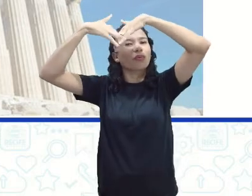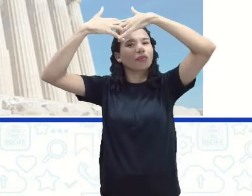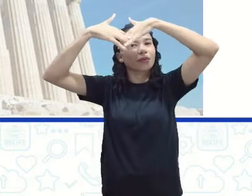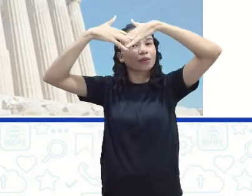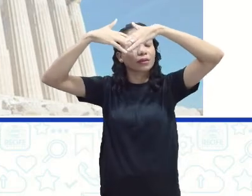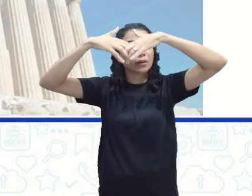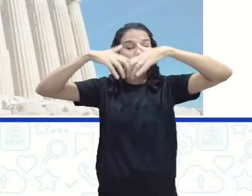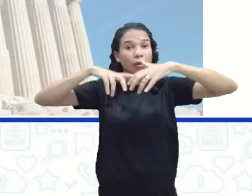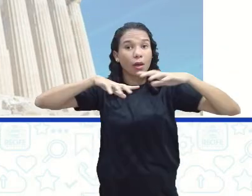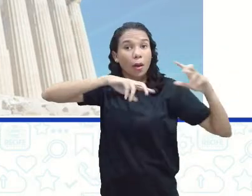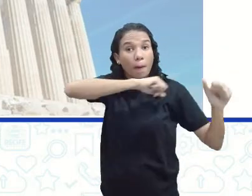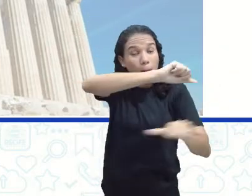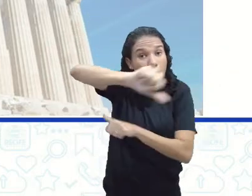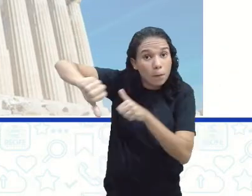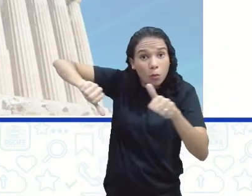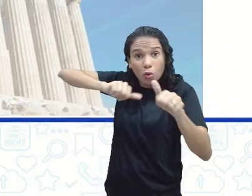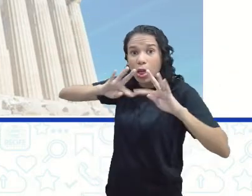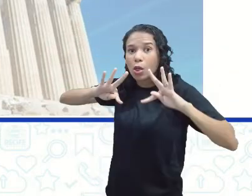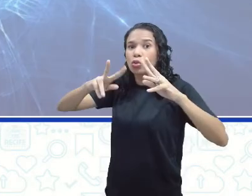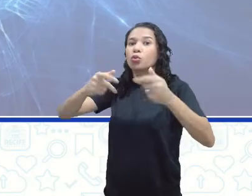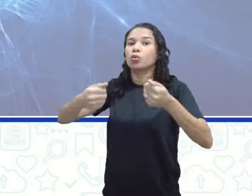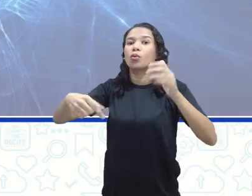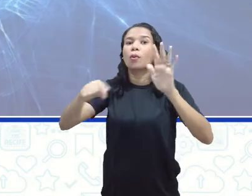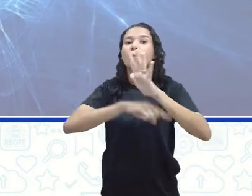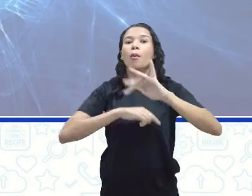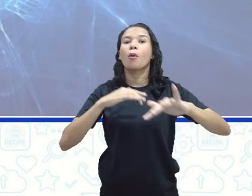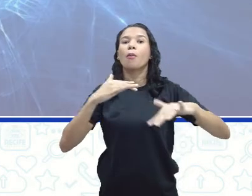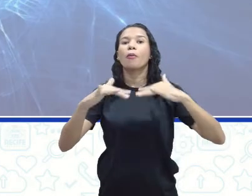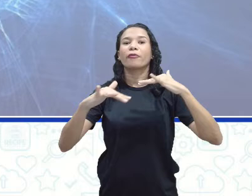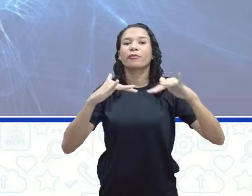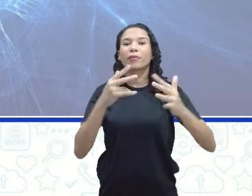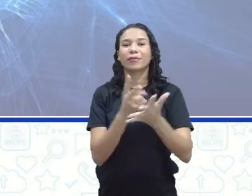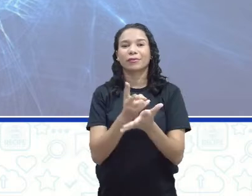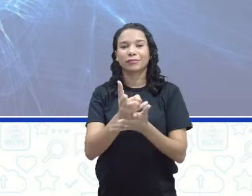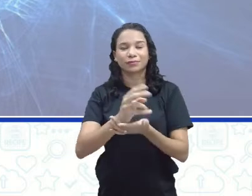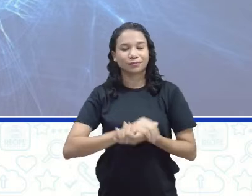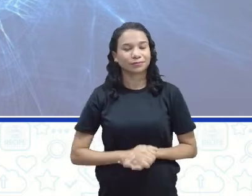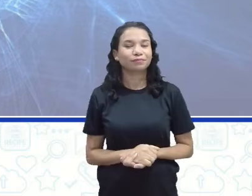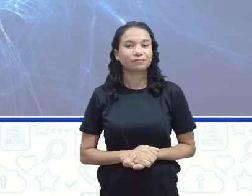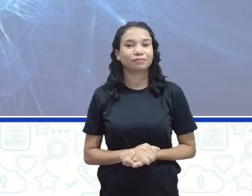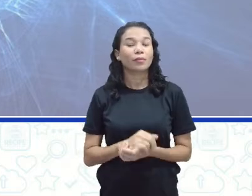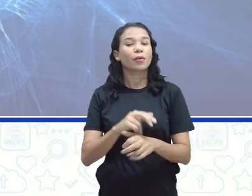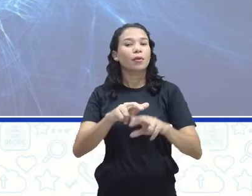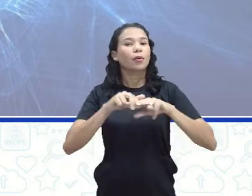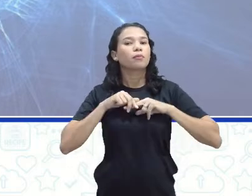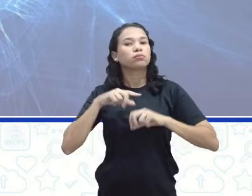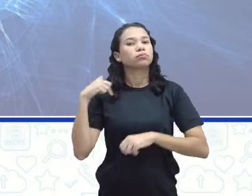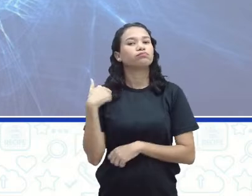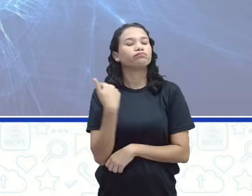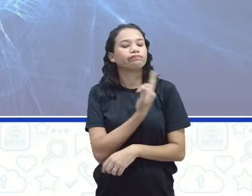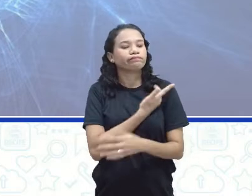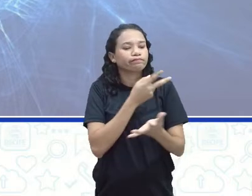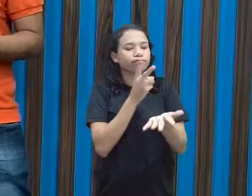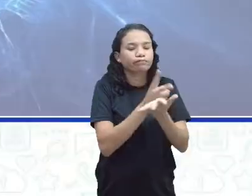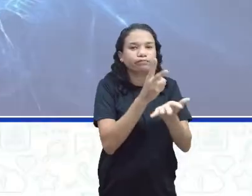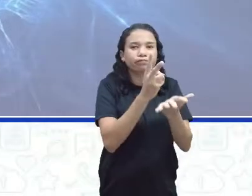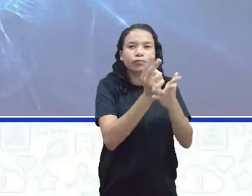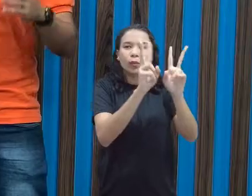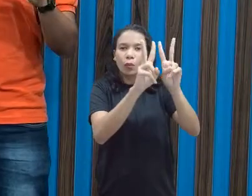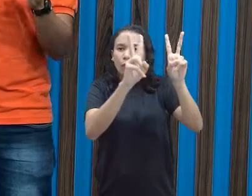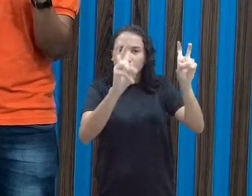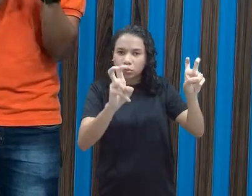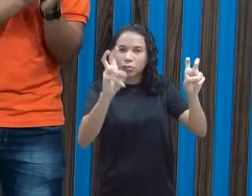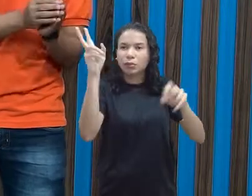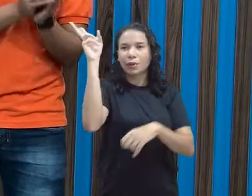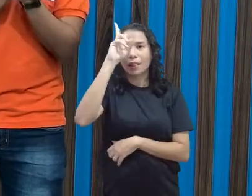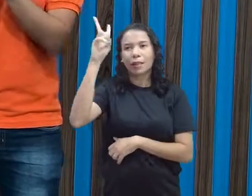Nada é permanente exceto a mudança. Então, vê só, para continuar o nosso assunto, vocês lembram, a